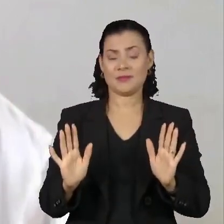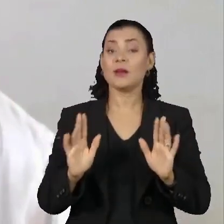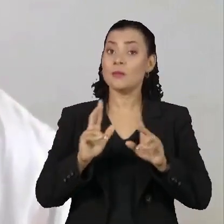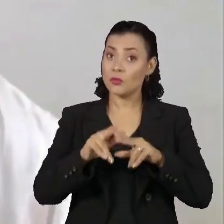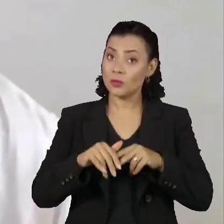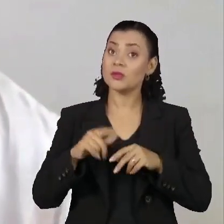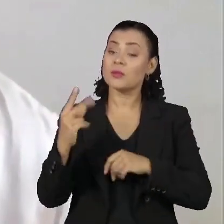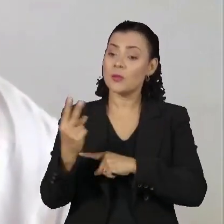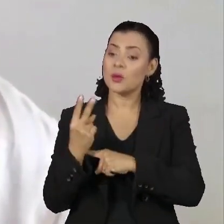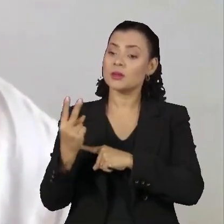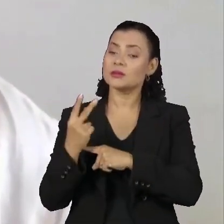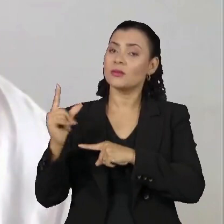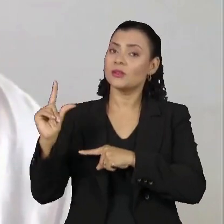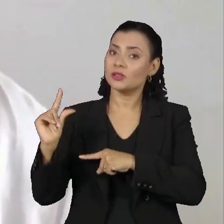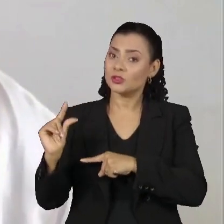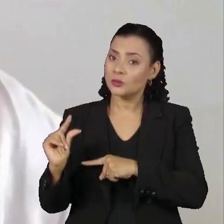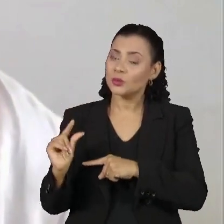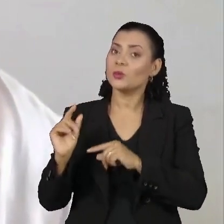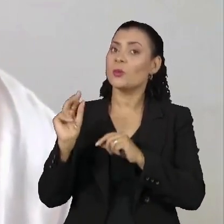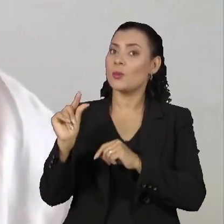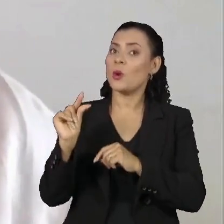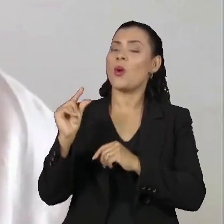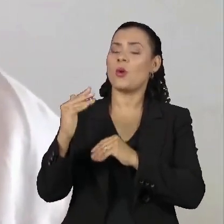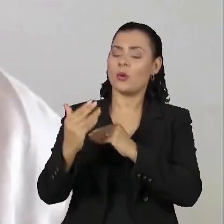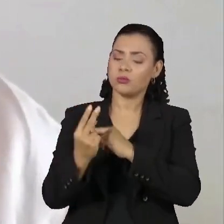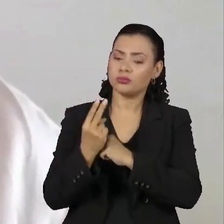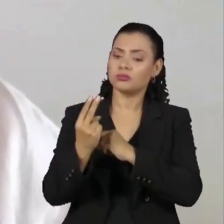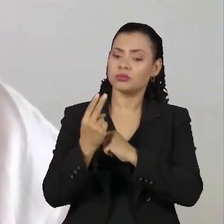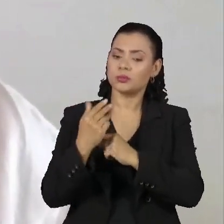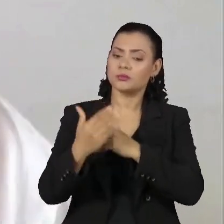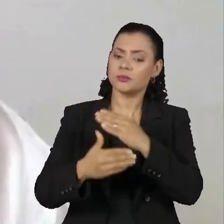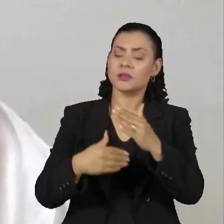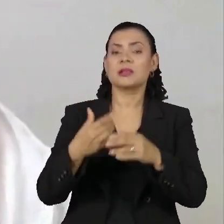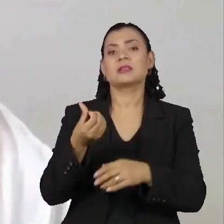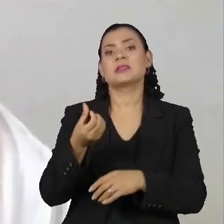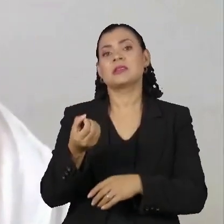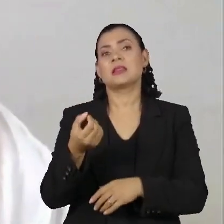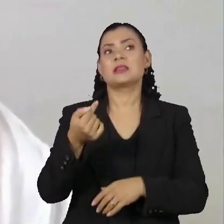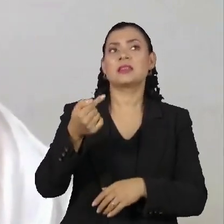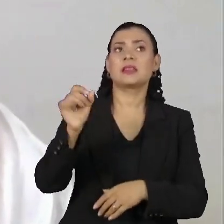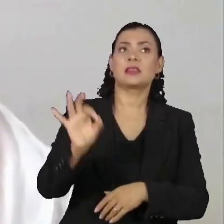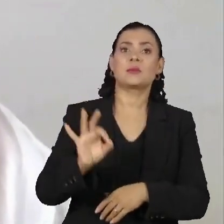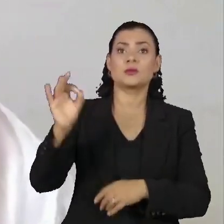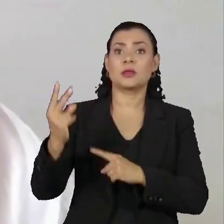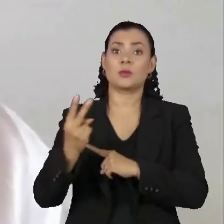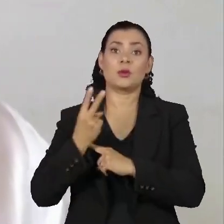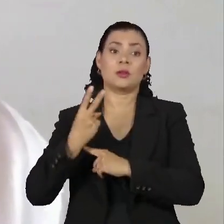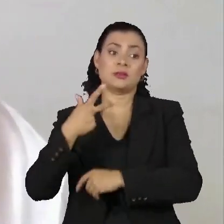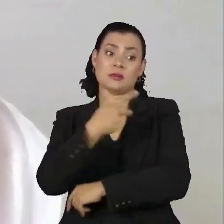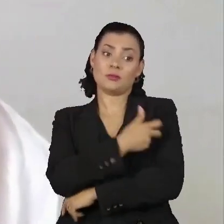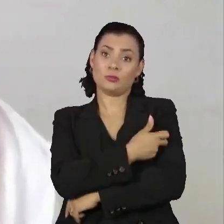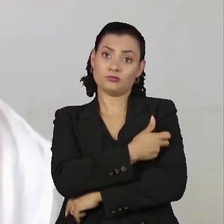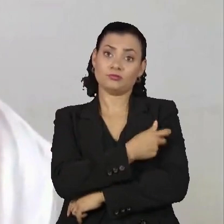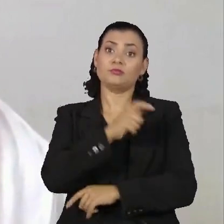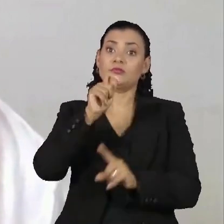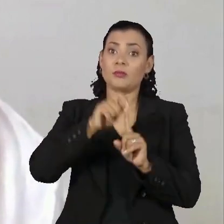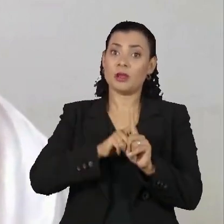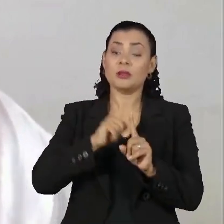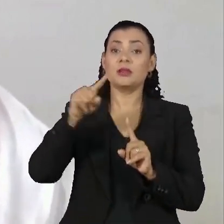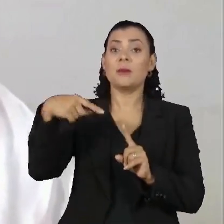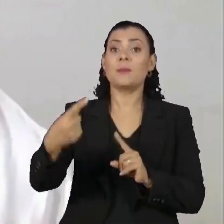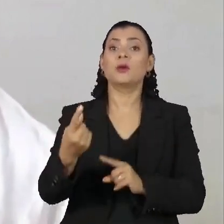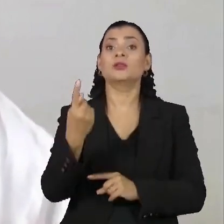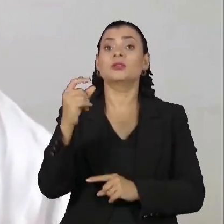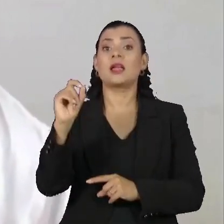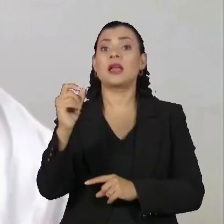vai caindo durante o tempo. Então, o que é alguma coisa em torno de 60% a 70% no primeiro mês, pode chegar a 10%,